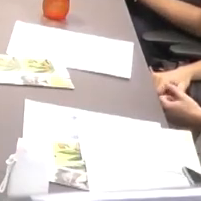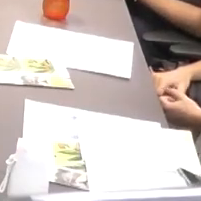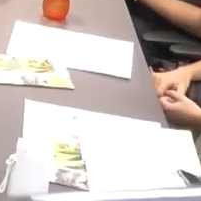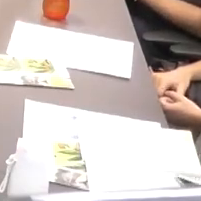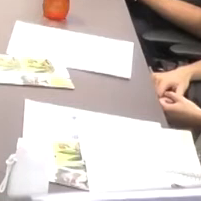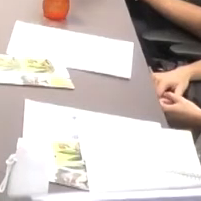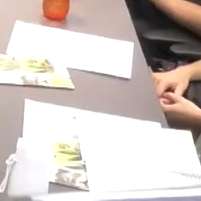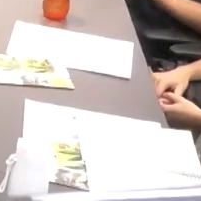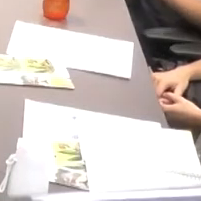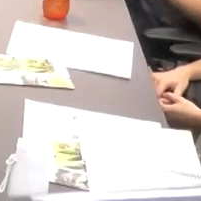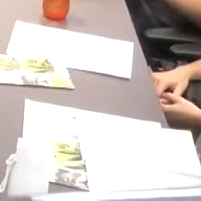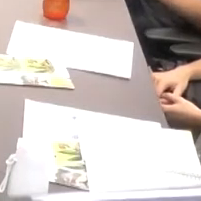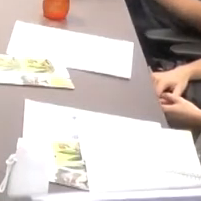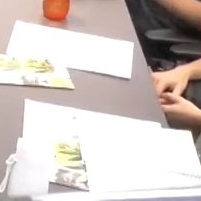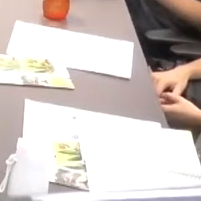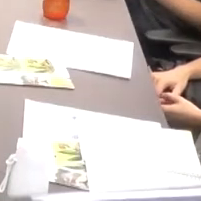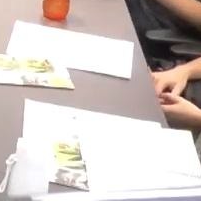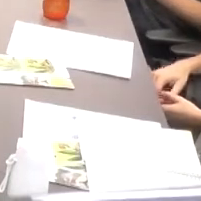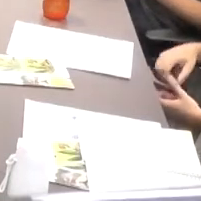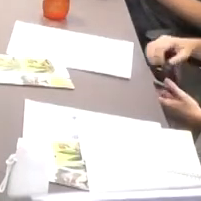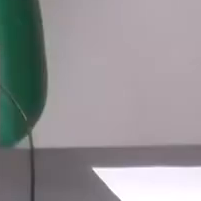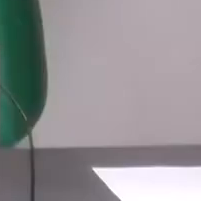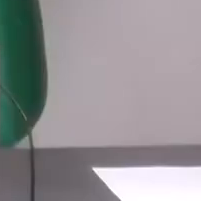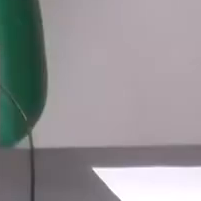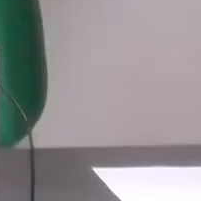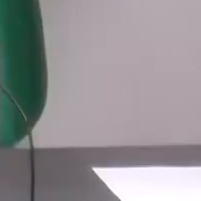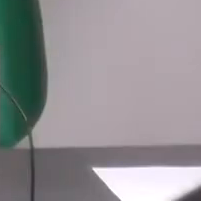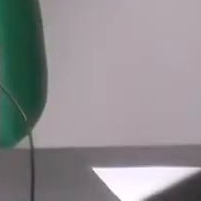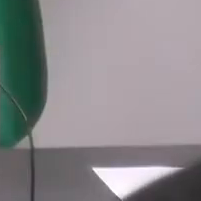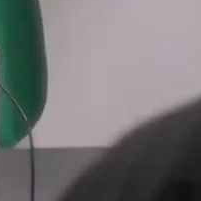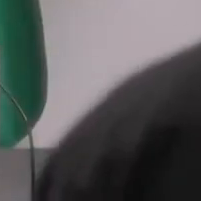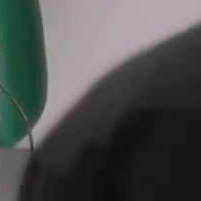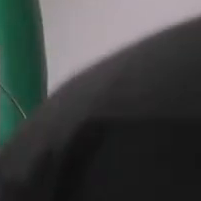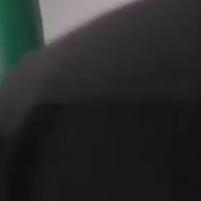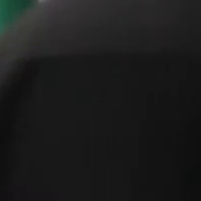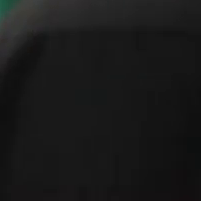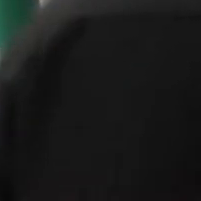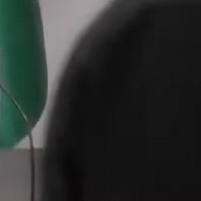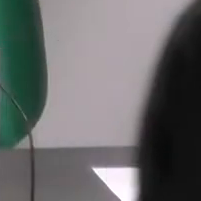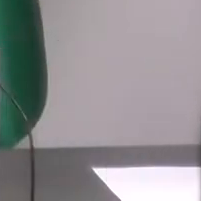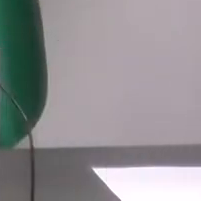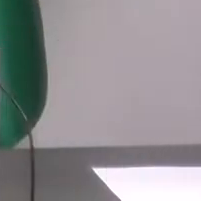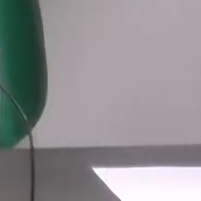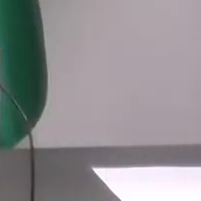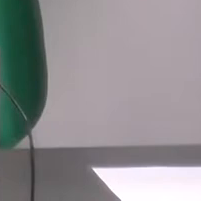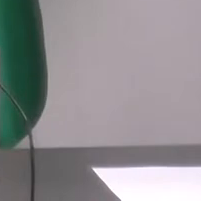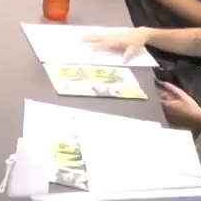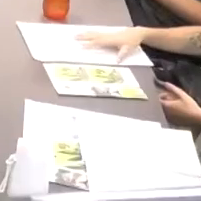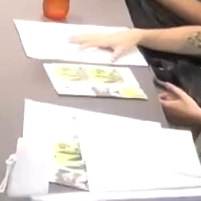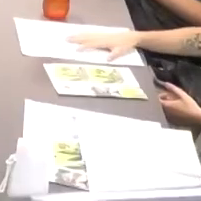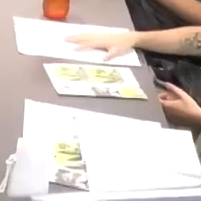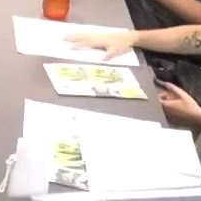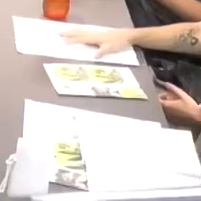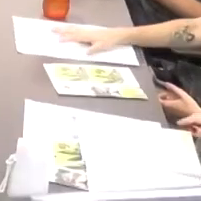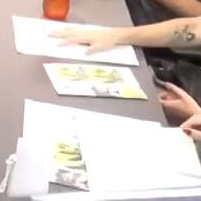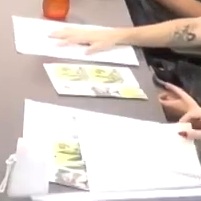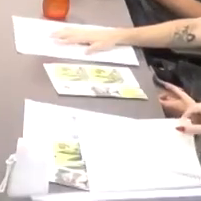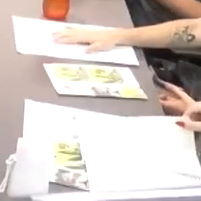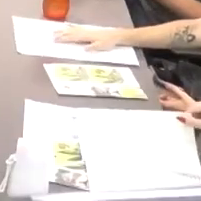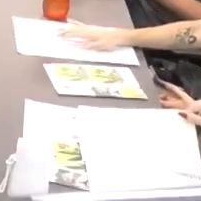e depois a gente chama mais gente aqui eu devo tar pulando alguém aqui